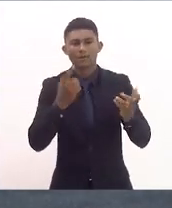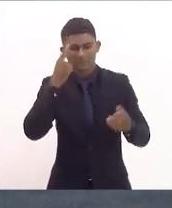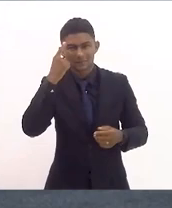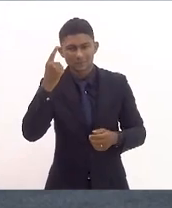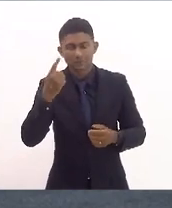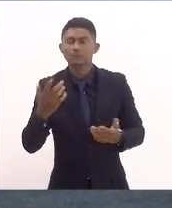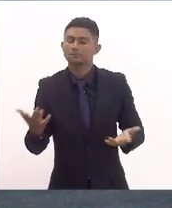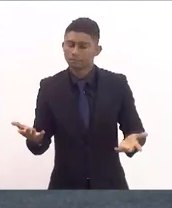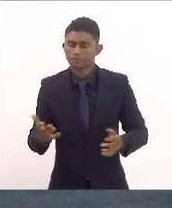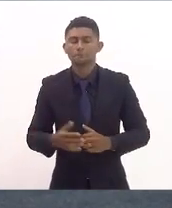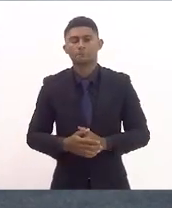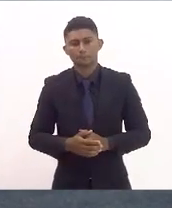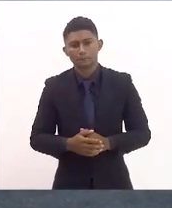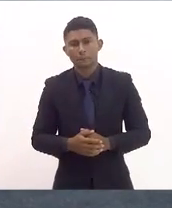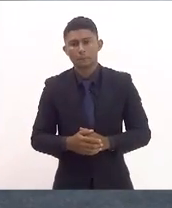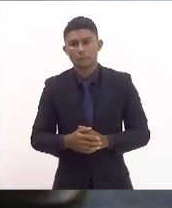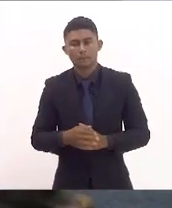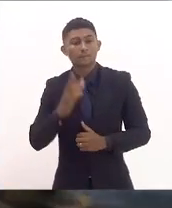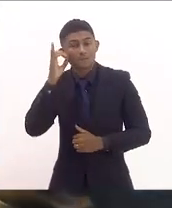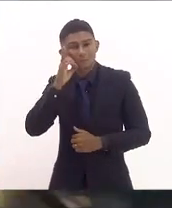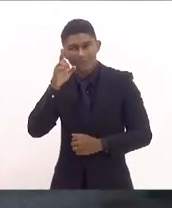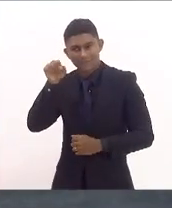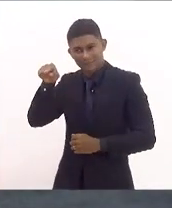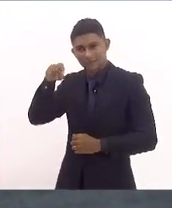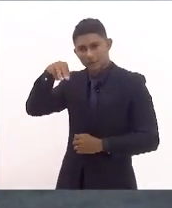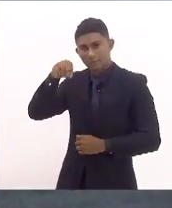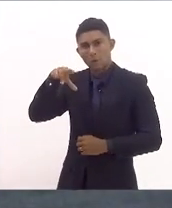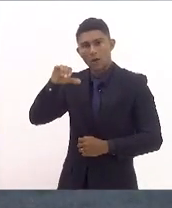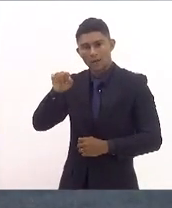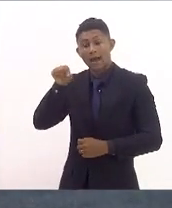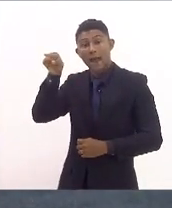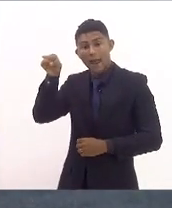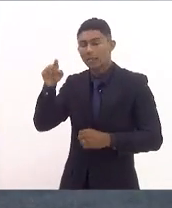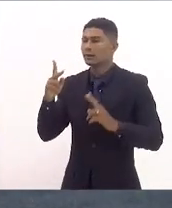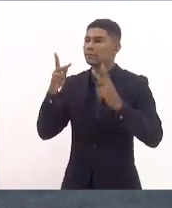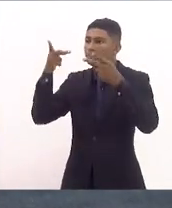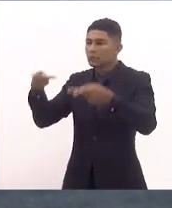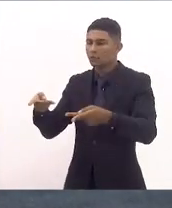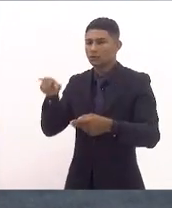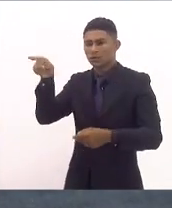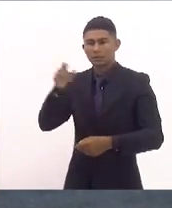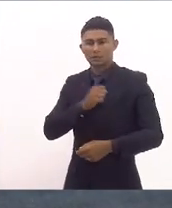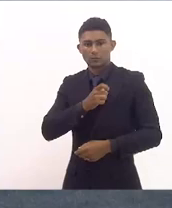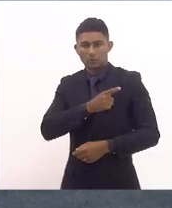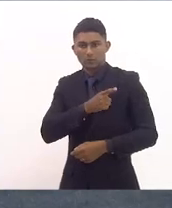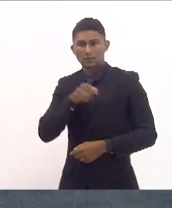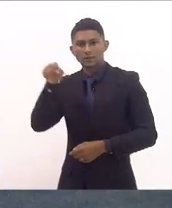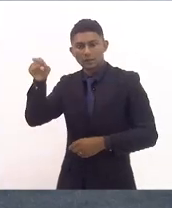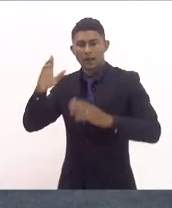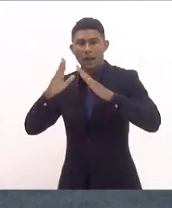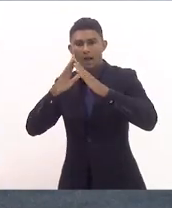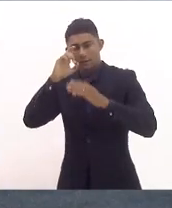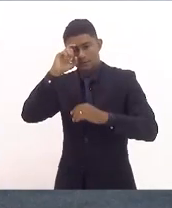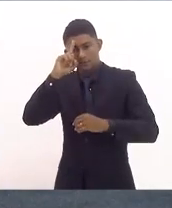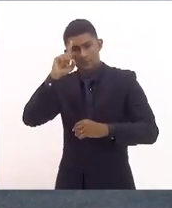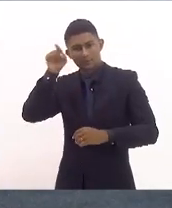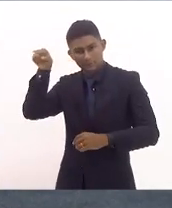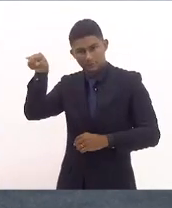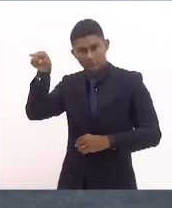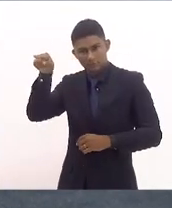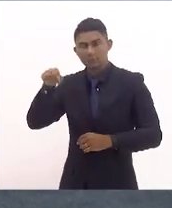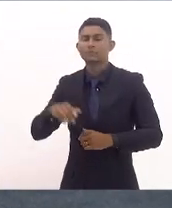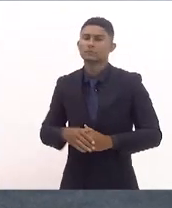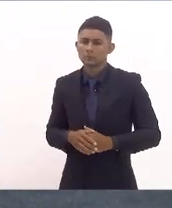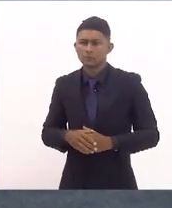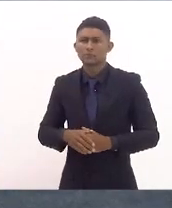a deputada Mônica foi lá no esqueleto de São Gonçalo né que aquela maternidade e